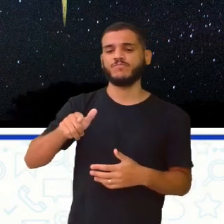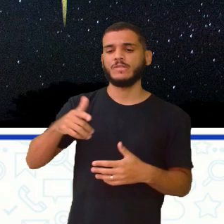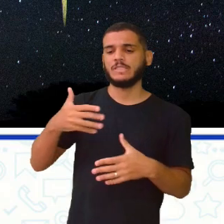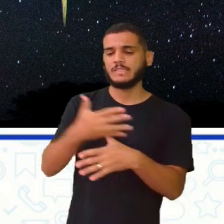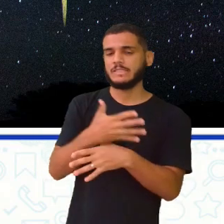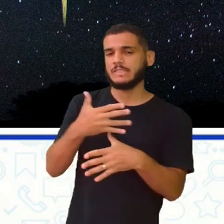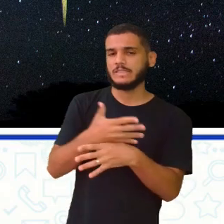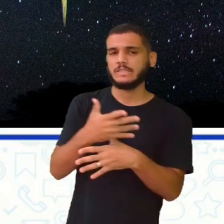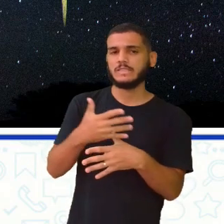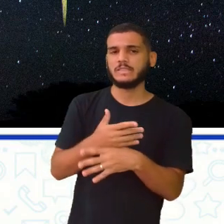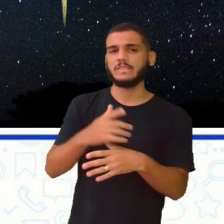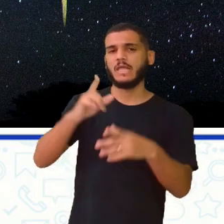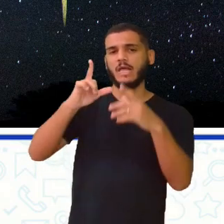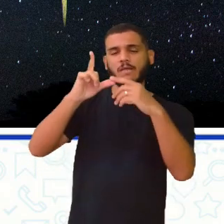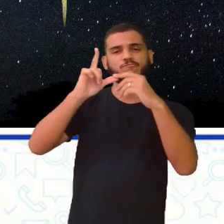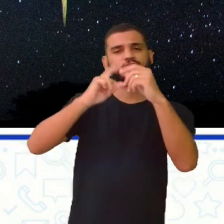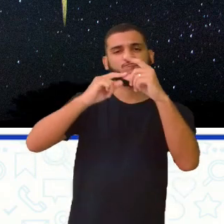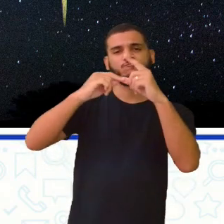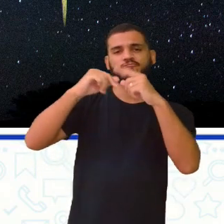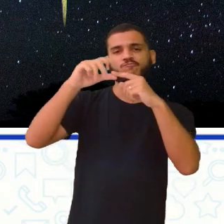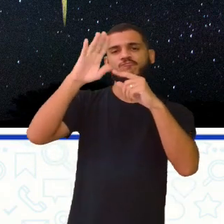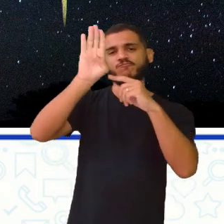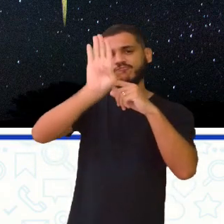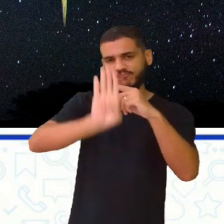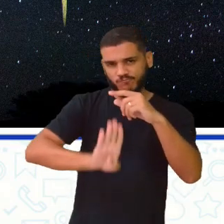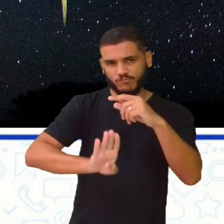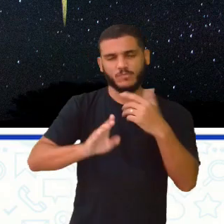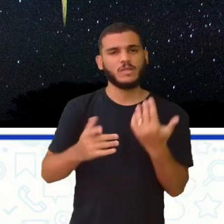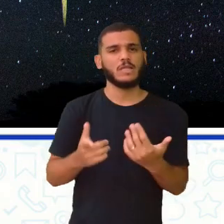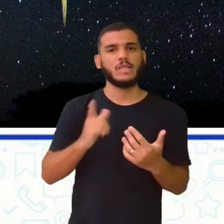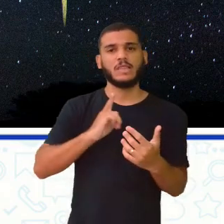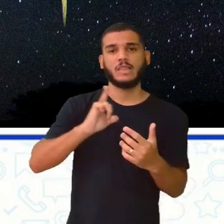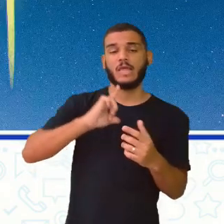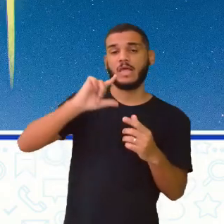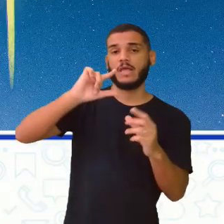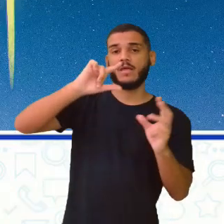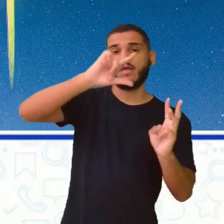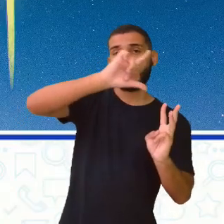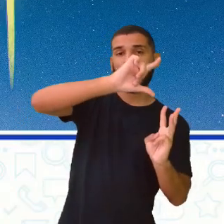começam a serem guiados por esta estrela.